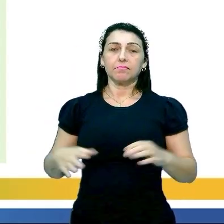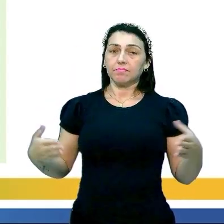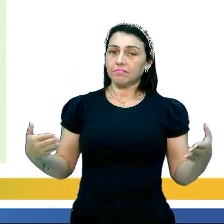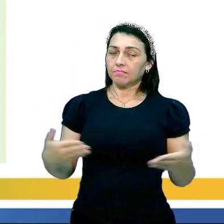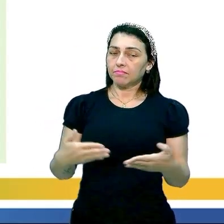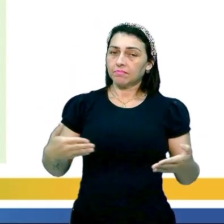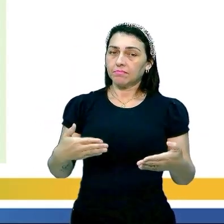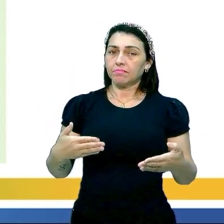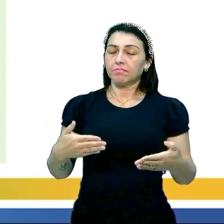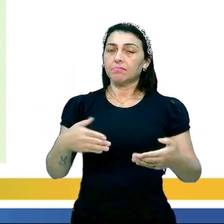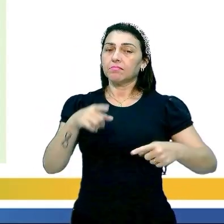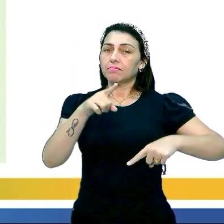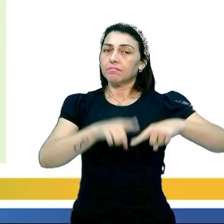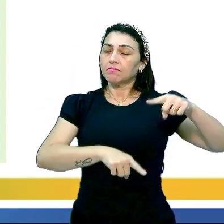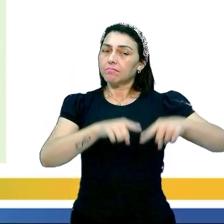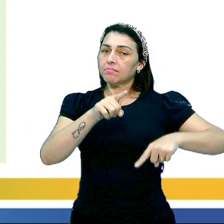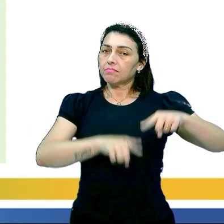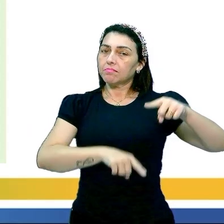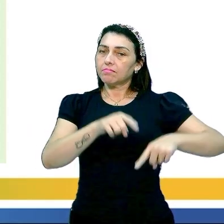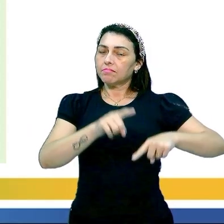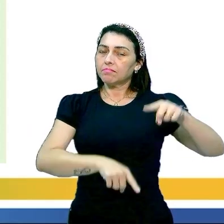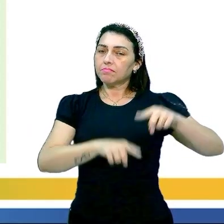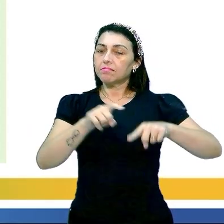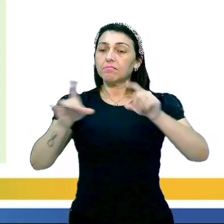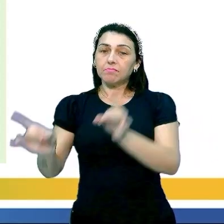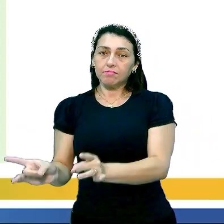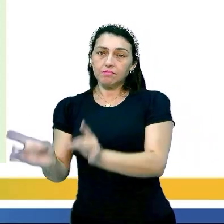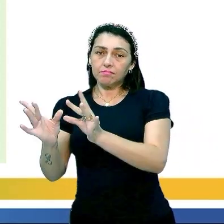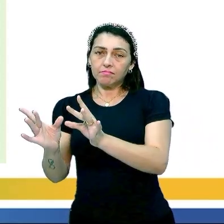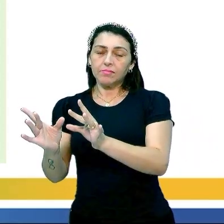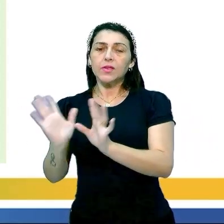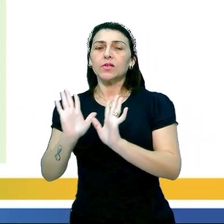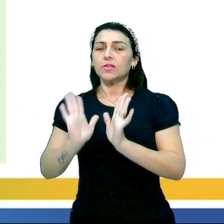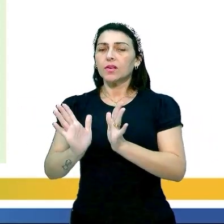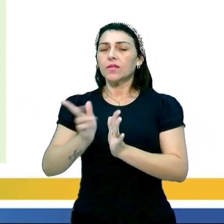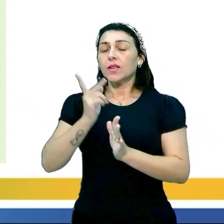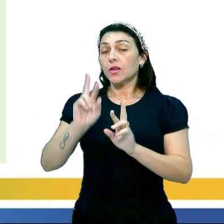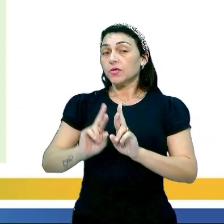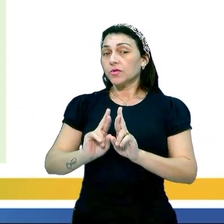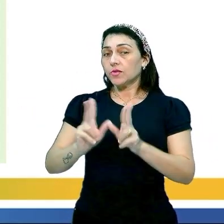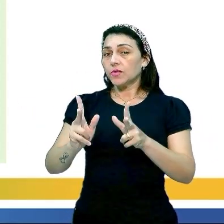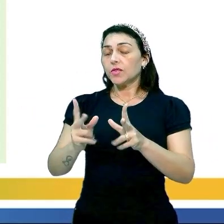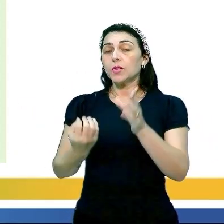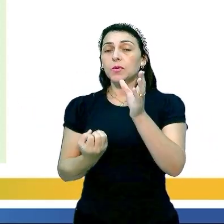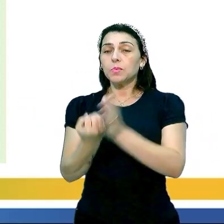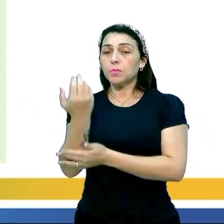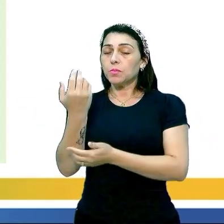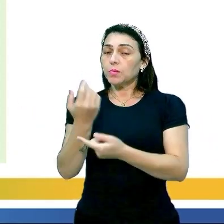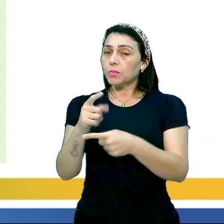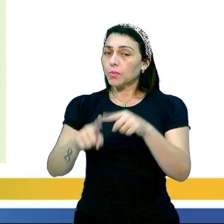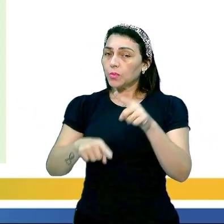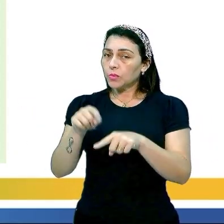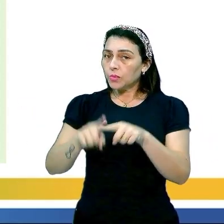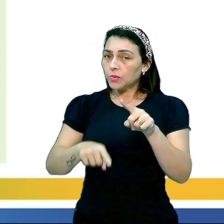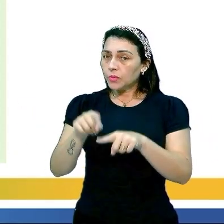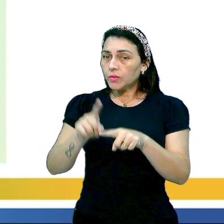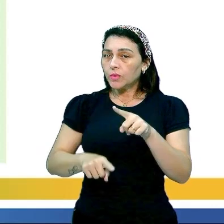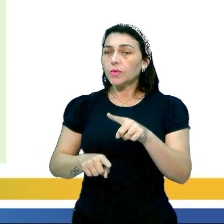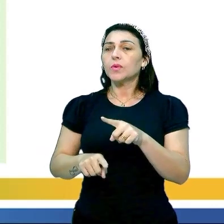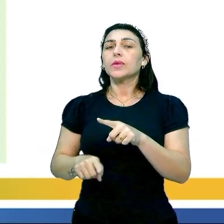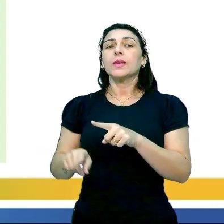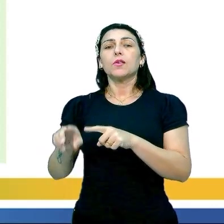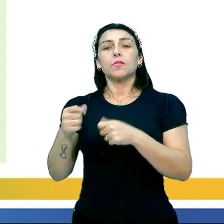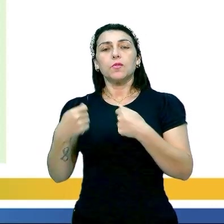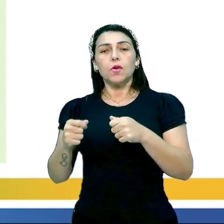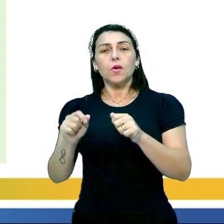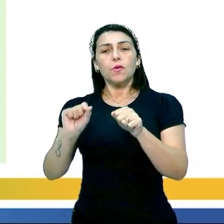Agora, produto e mercadoria. A gente já falou em algum momento a diferença entre produto e mercadoria. Então, os produtos